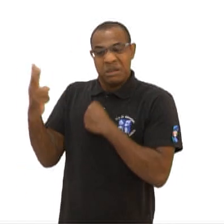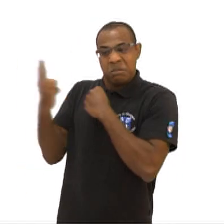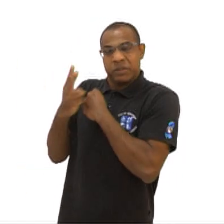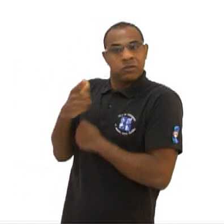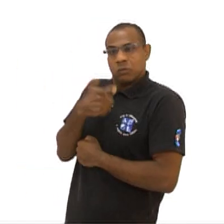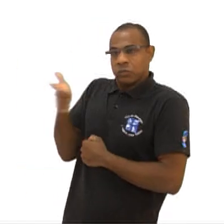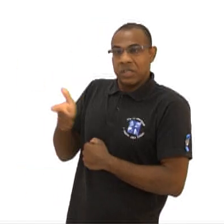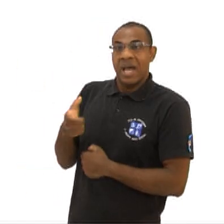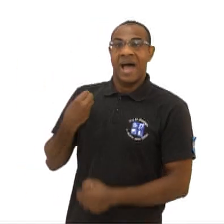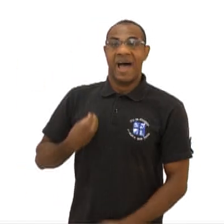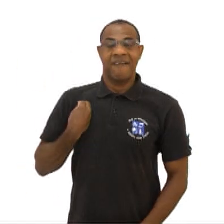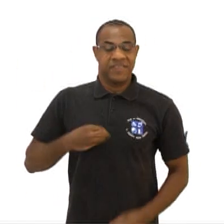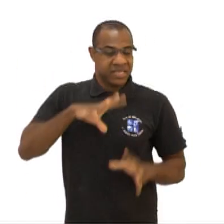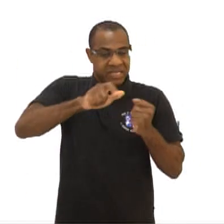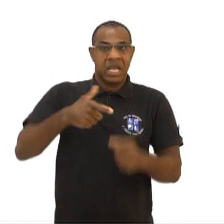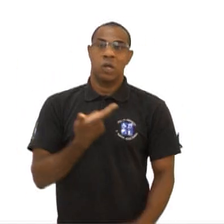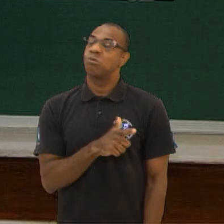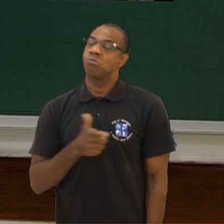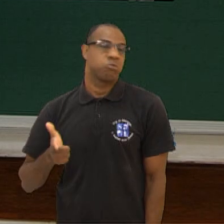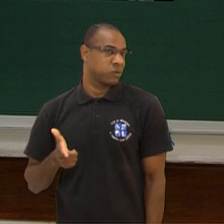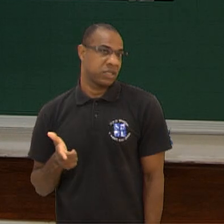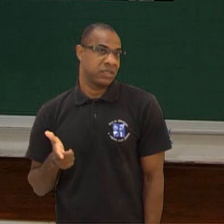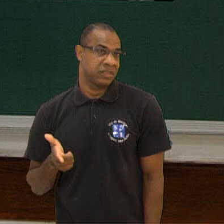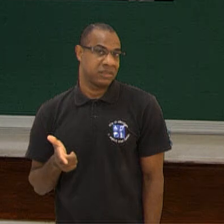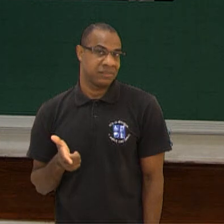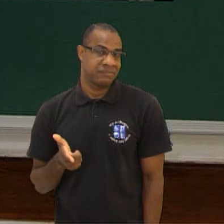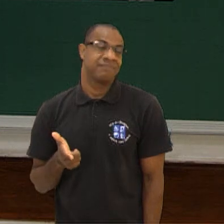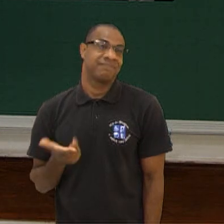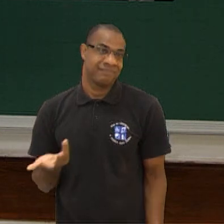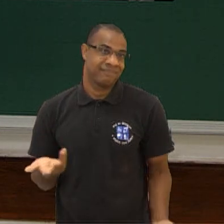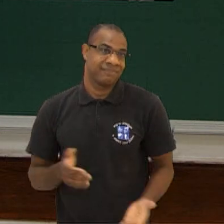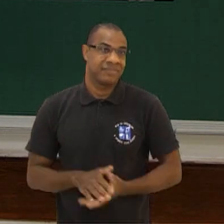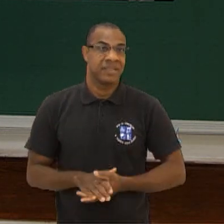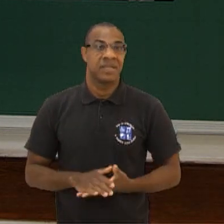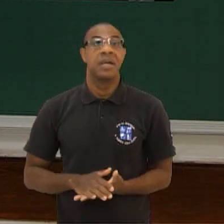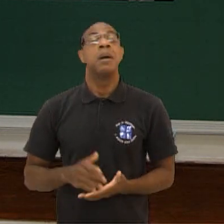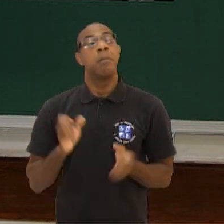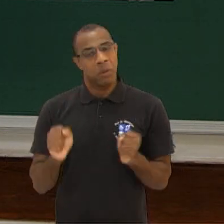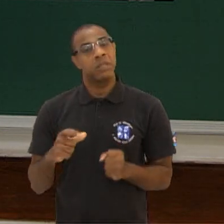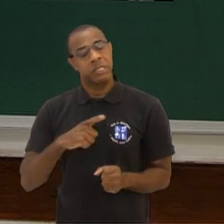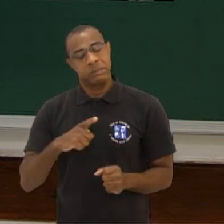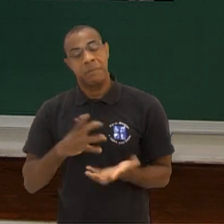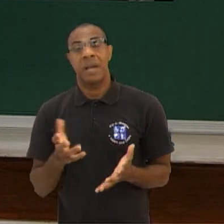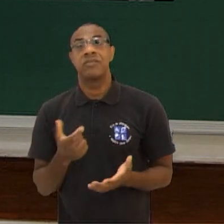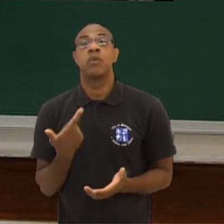não ia existir, né? Ou melhor, até existiria, mas talvez de uma outra forma,